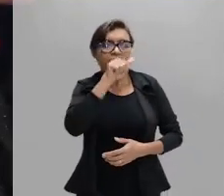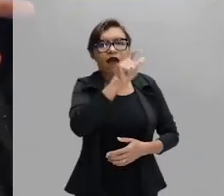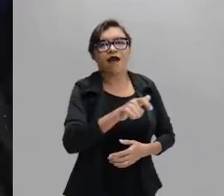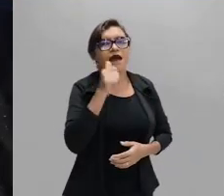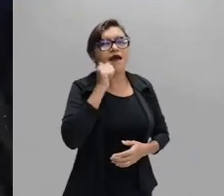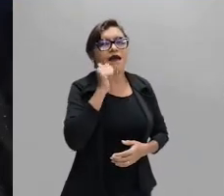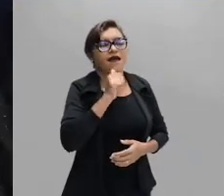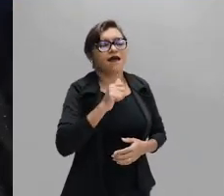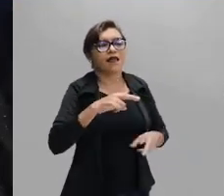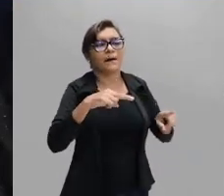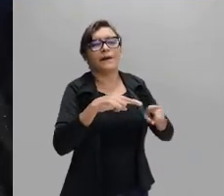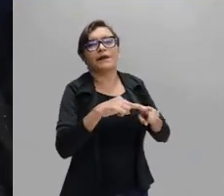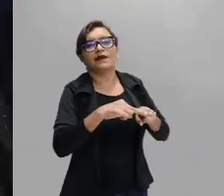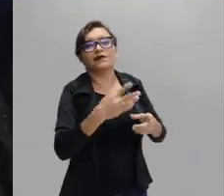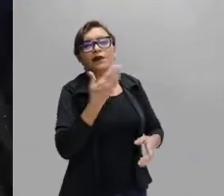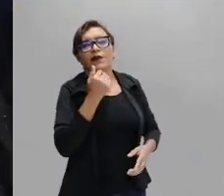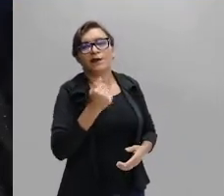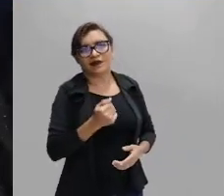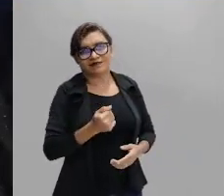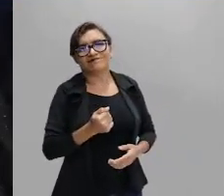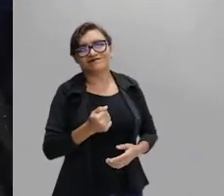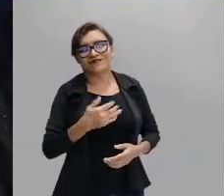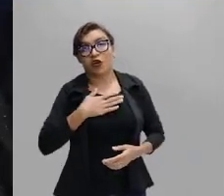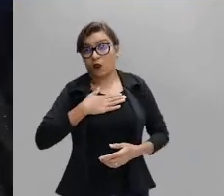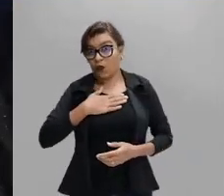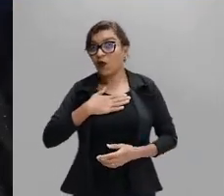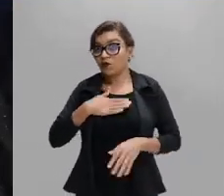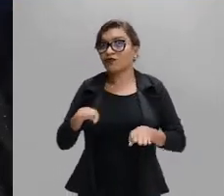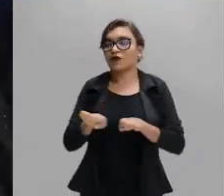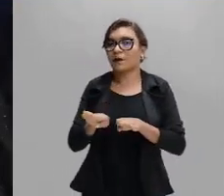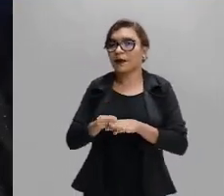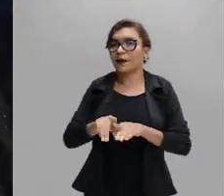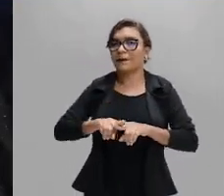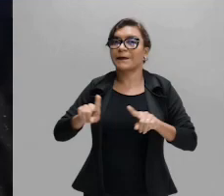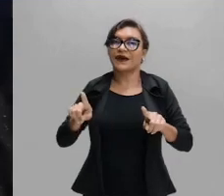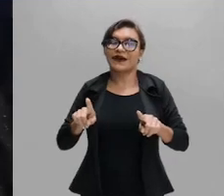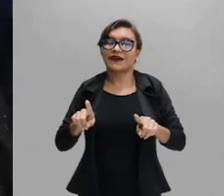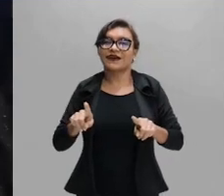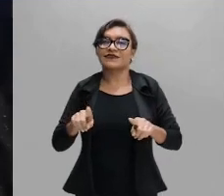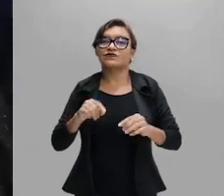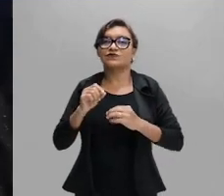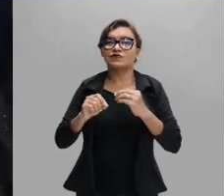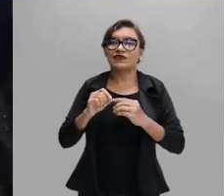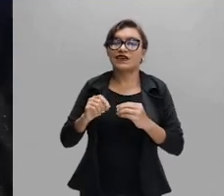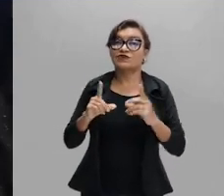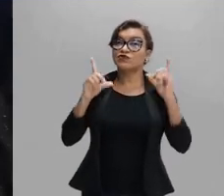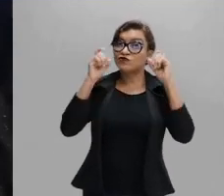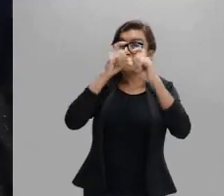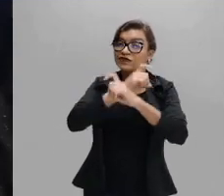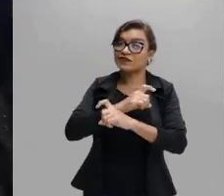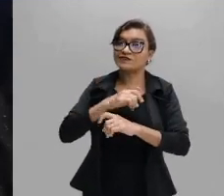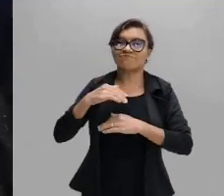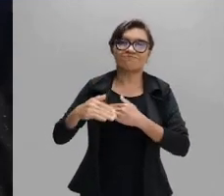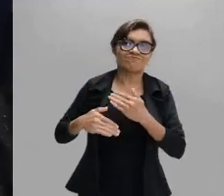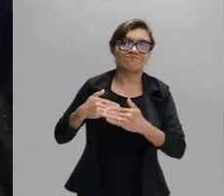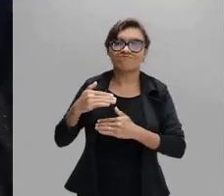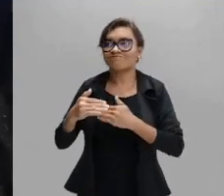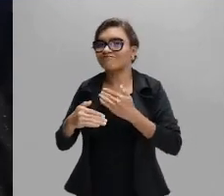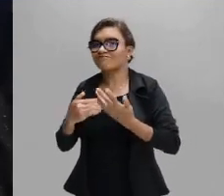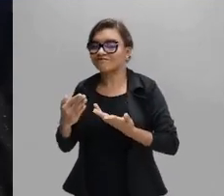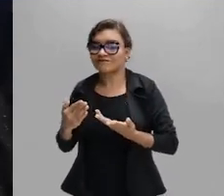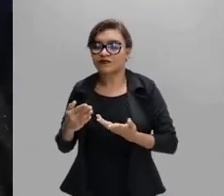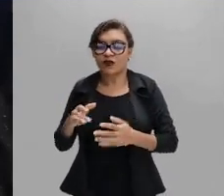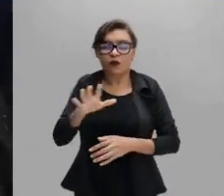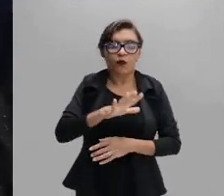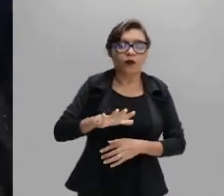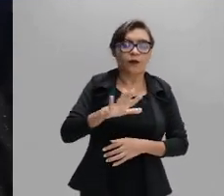comer uma pizza. É tentador, eu gosto pra caramba de pizza. Então, fica esse processo mais complicado quando a gente não tem a questão